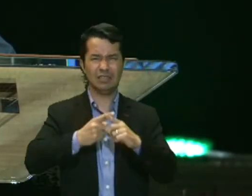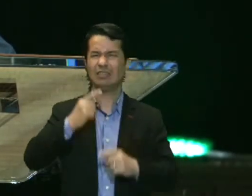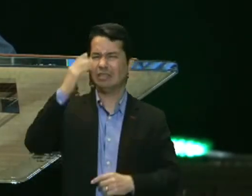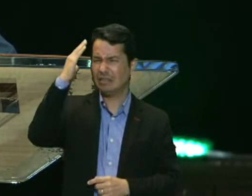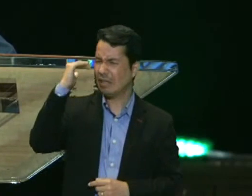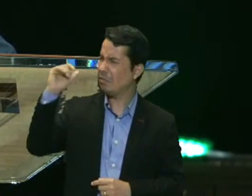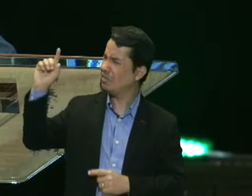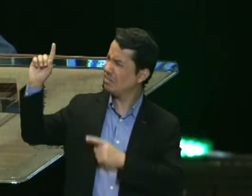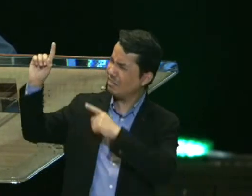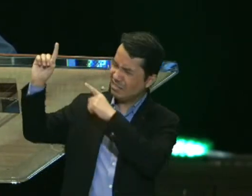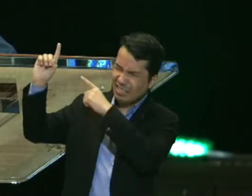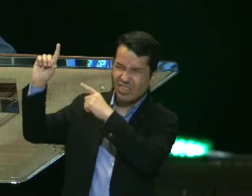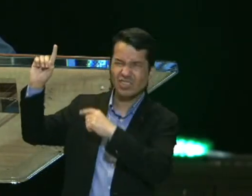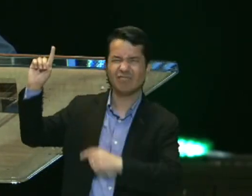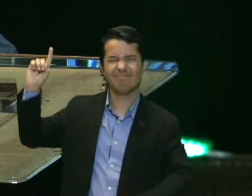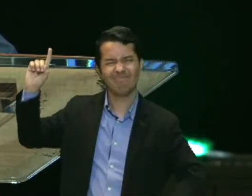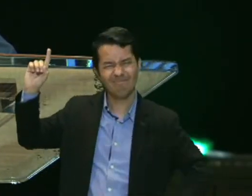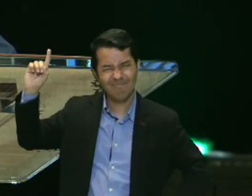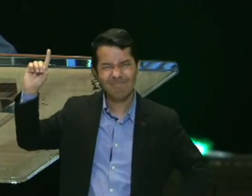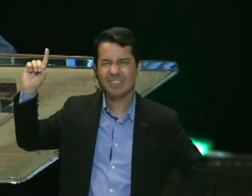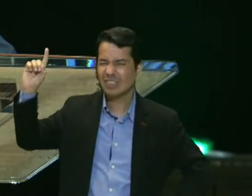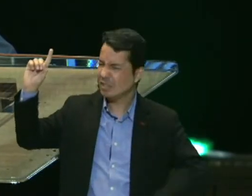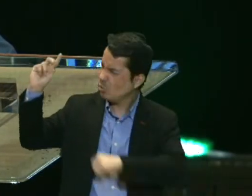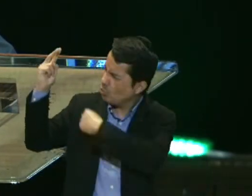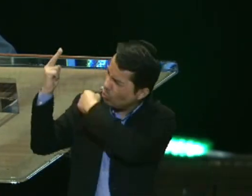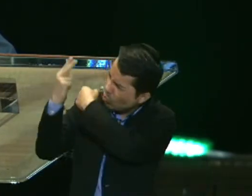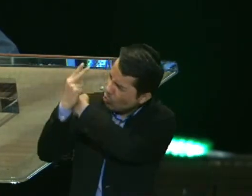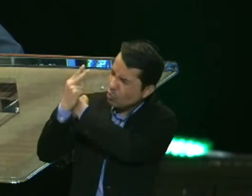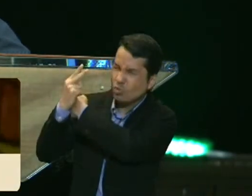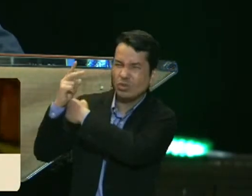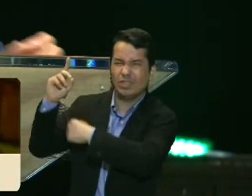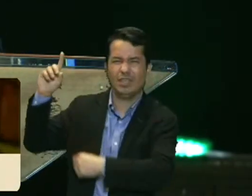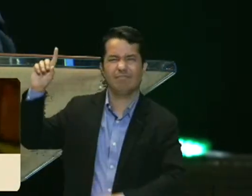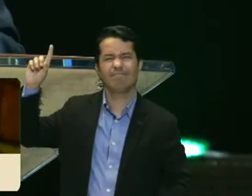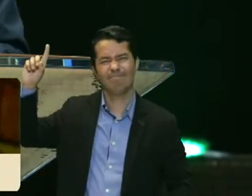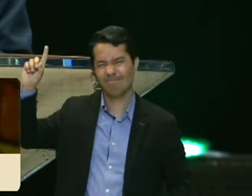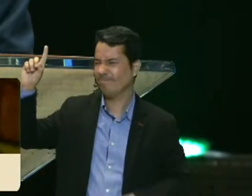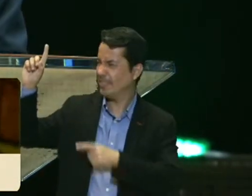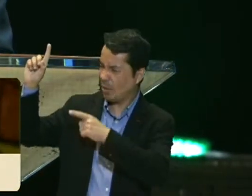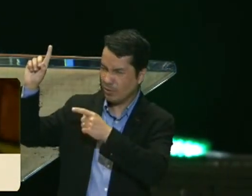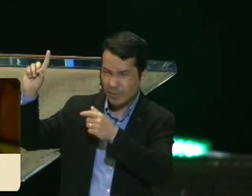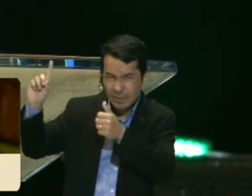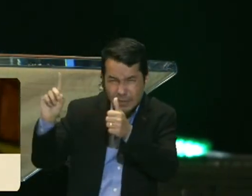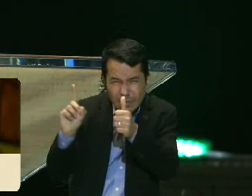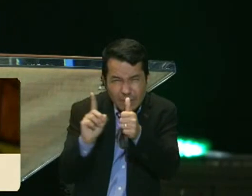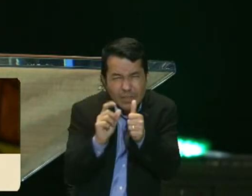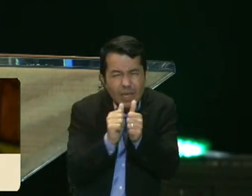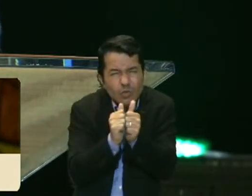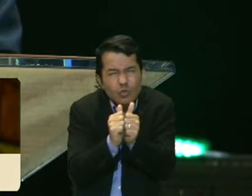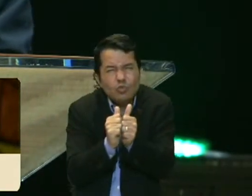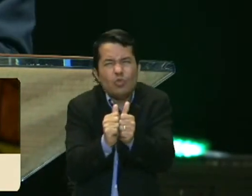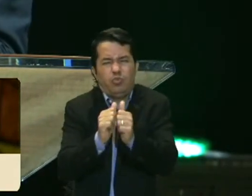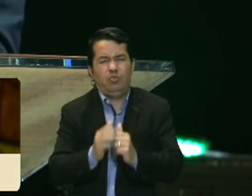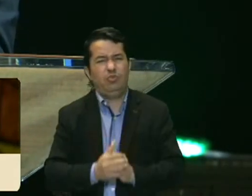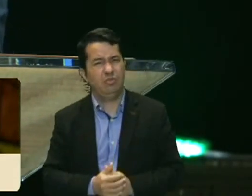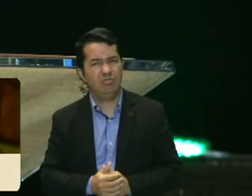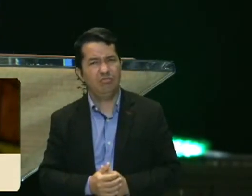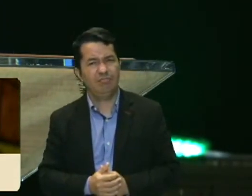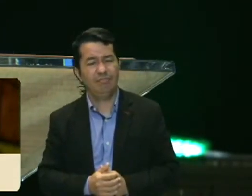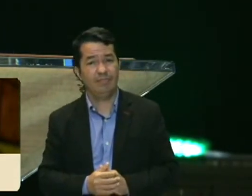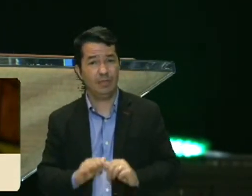seu cuidado estaria conosco. Sabe, queridos, se olhamos para as nossas